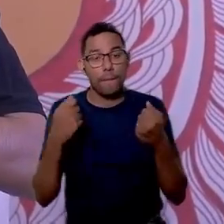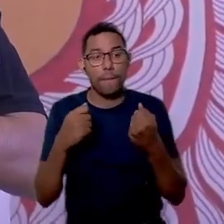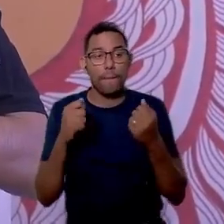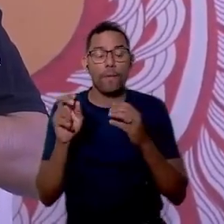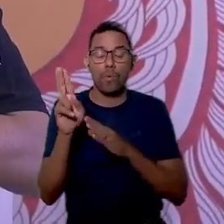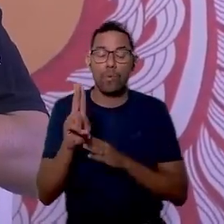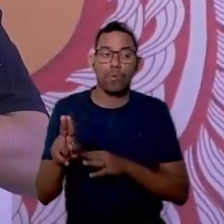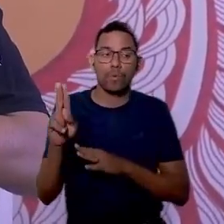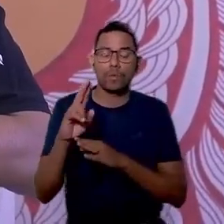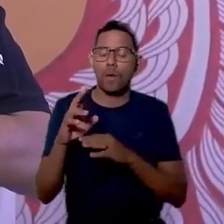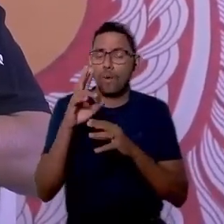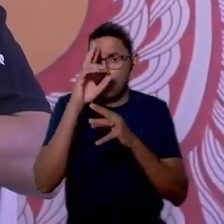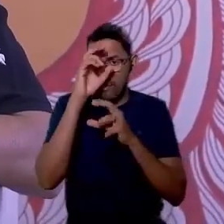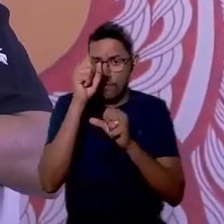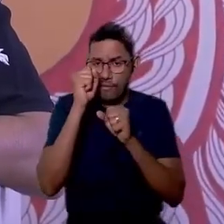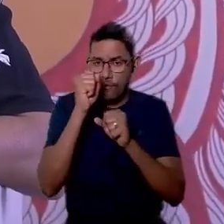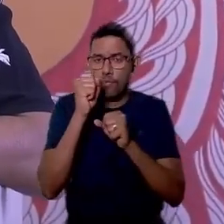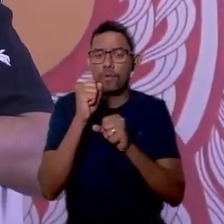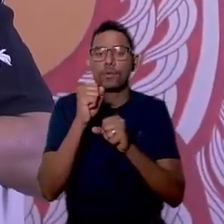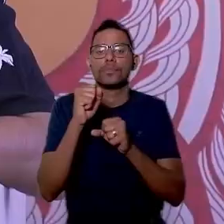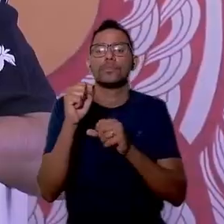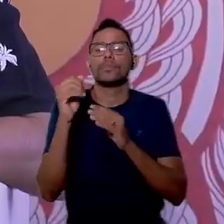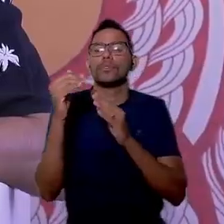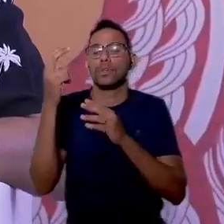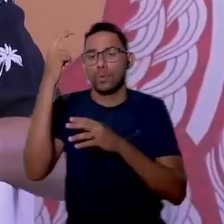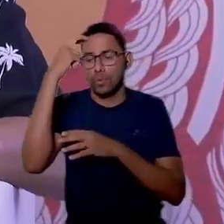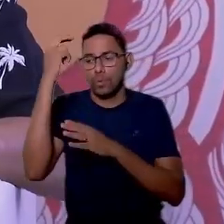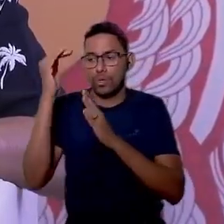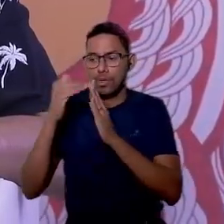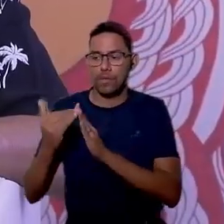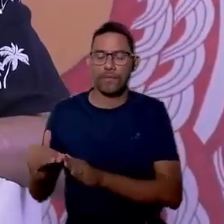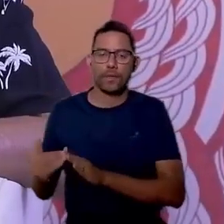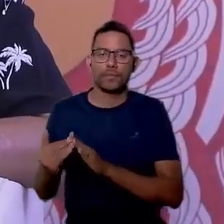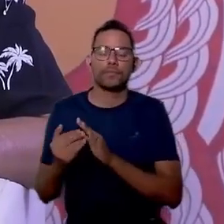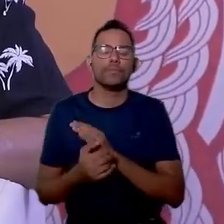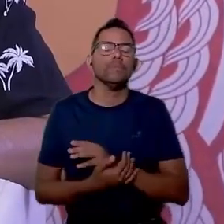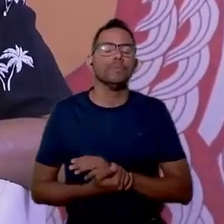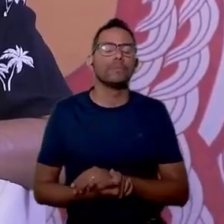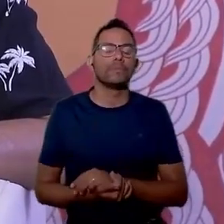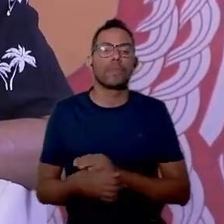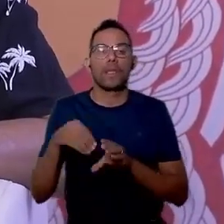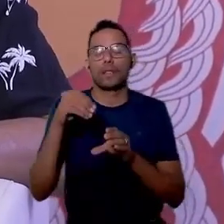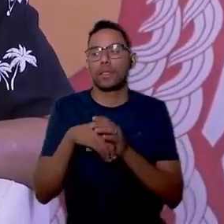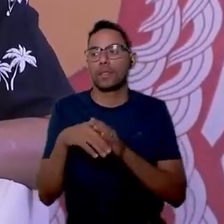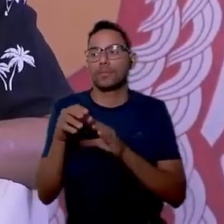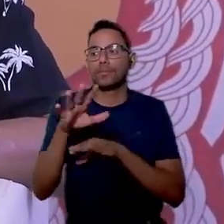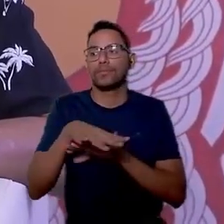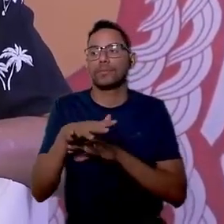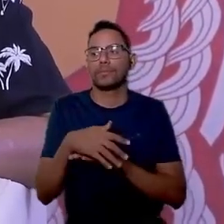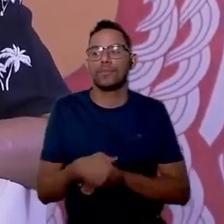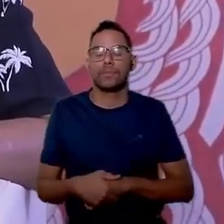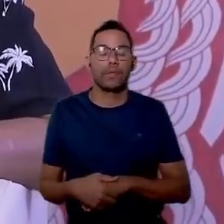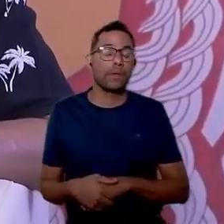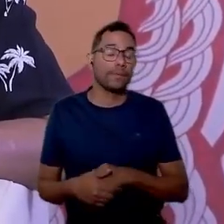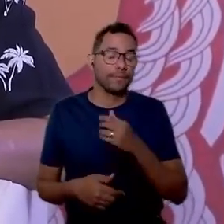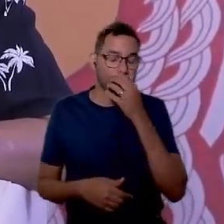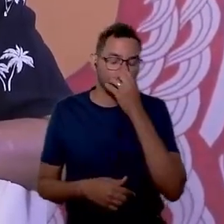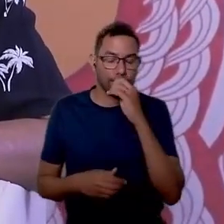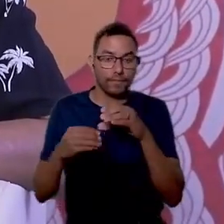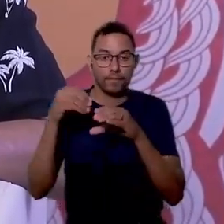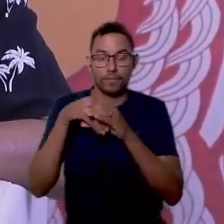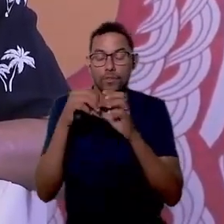explorar essa potencialidade, essa potência dessa cultura que se faz já dentro dos territórios. E eles acabaram entrando com a